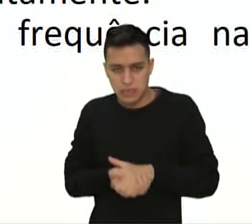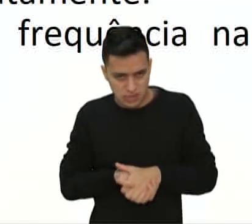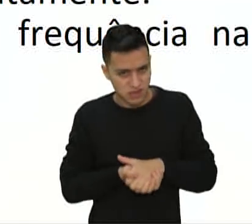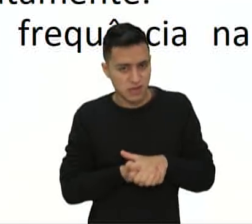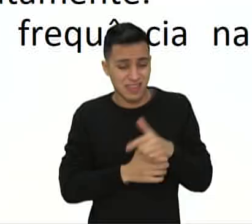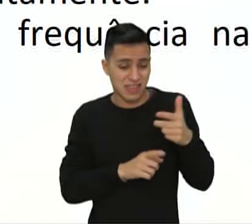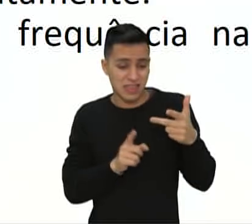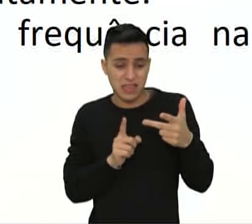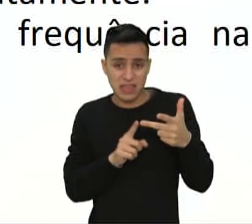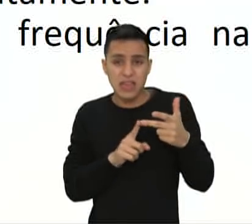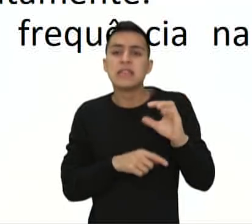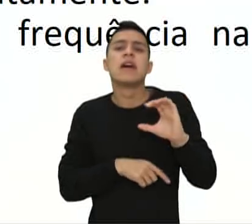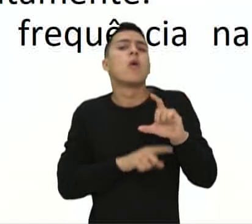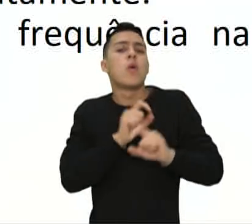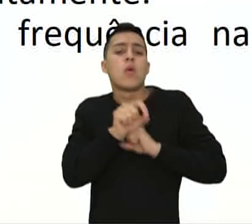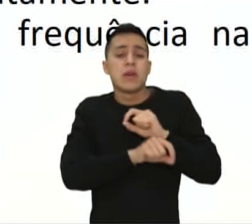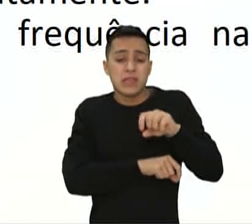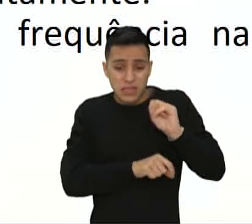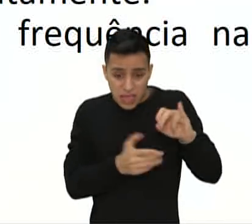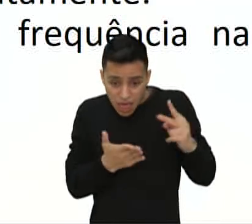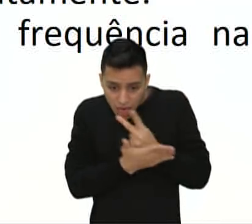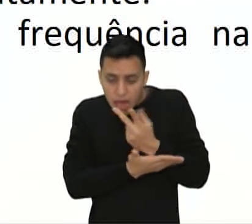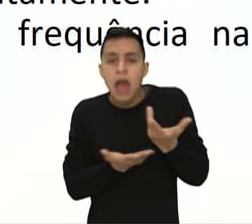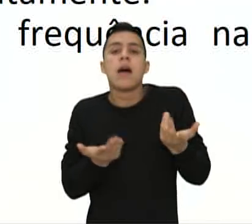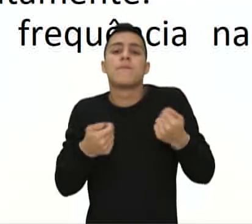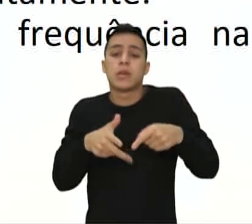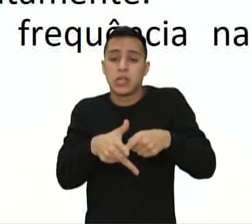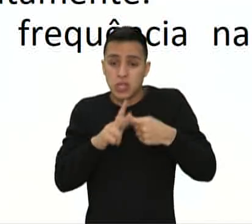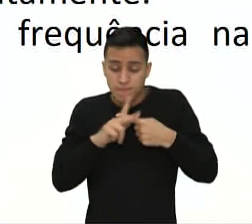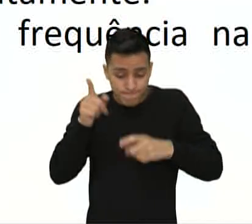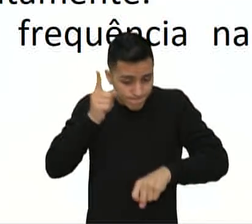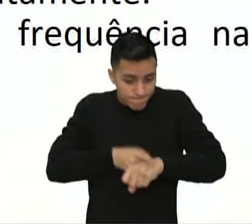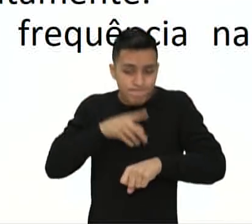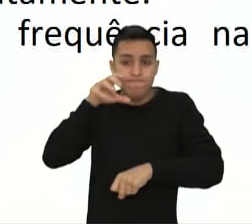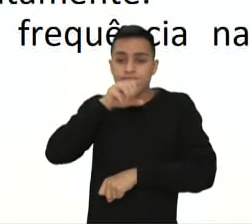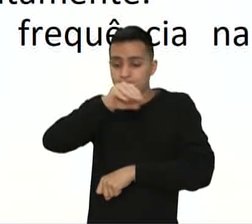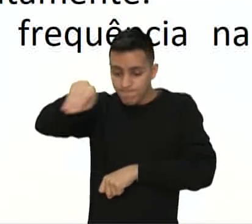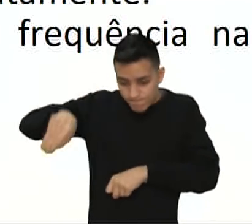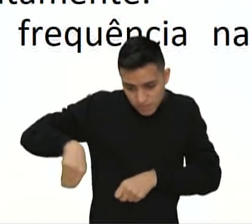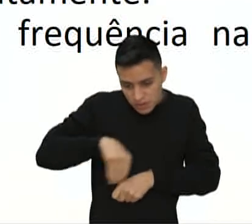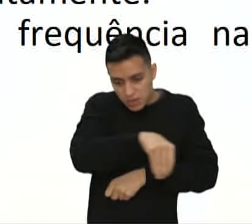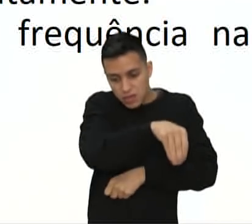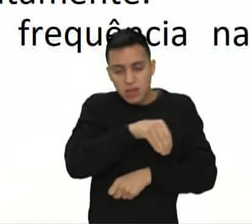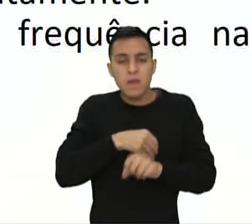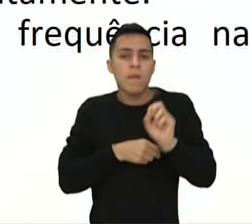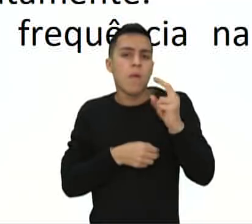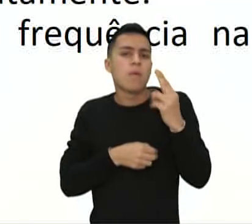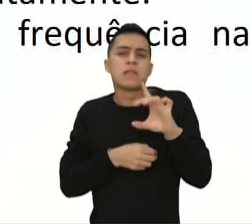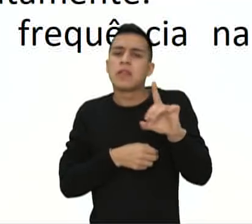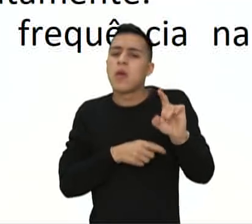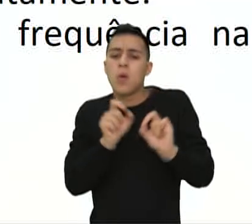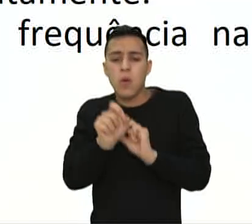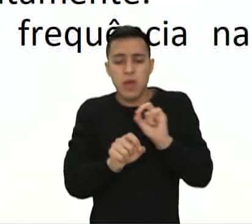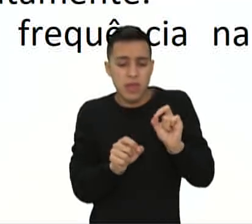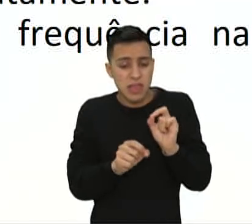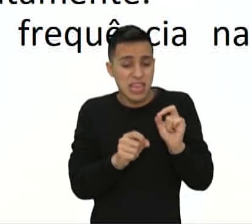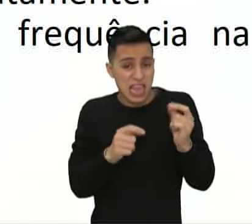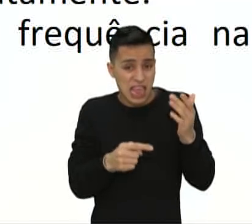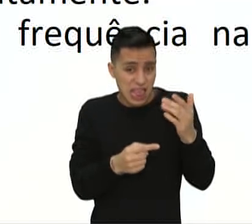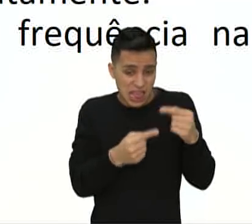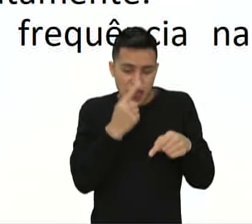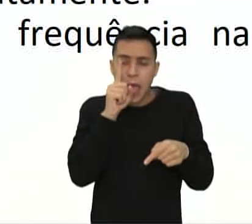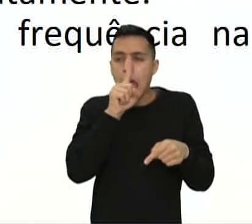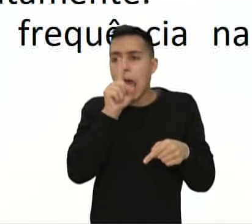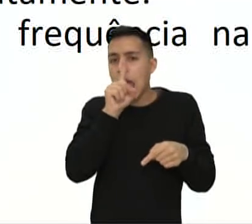Alternativa C. Quando acontece, é necessário corrigir imediatamente? Ou alternativa D, os lances irregulares